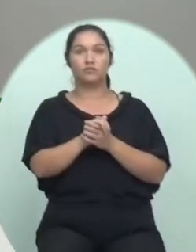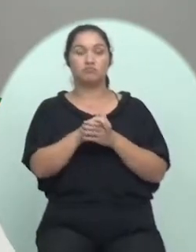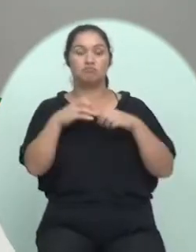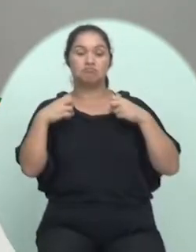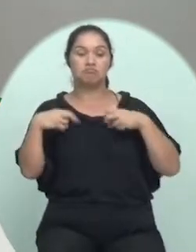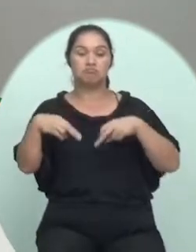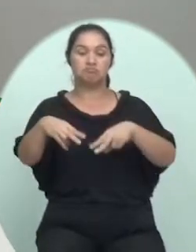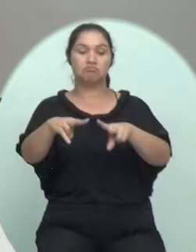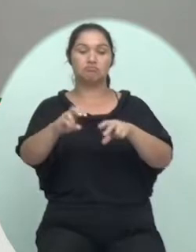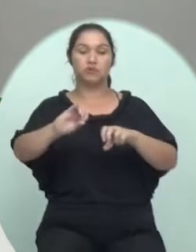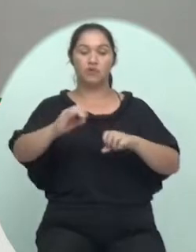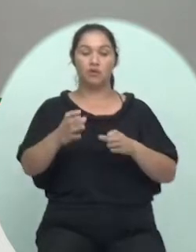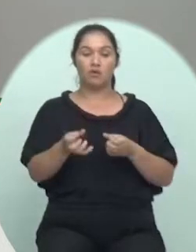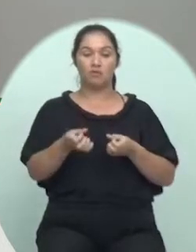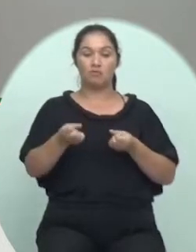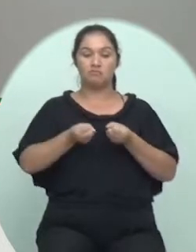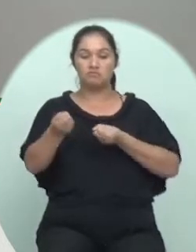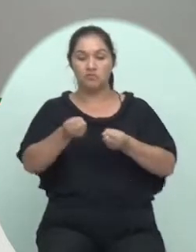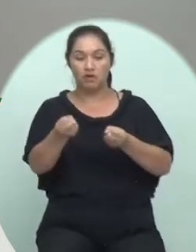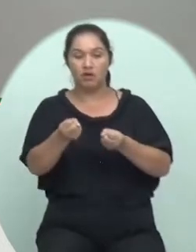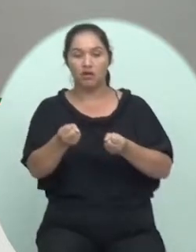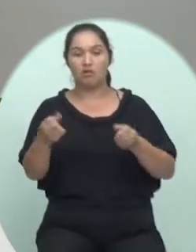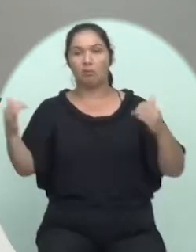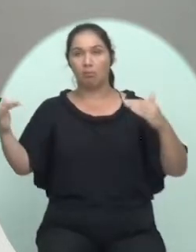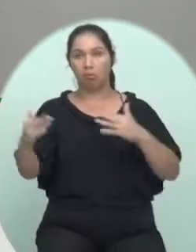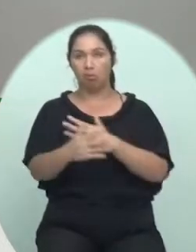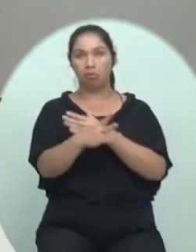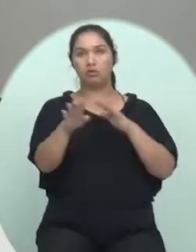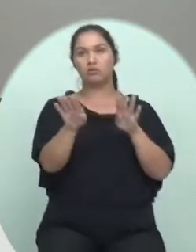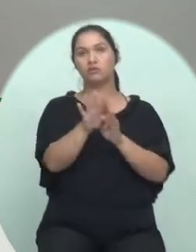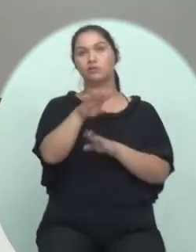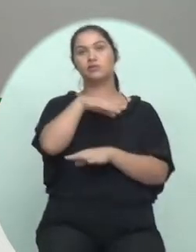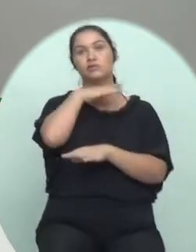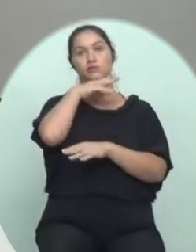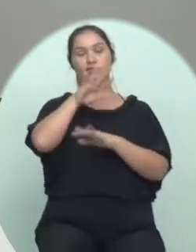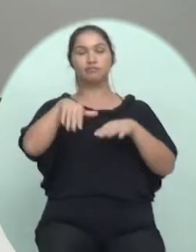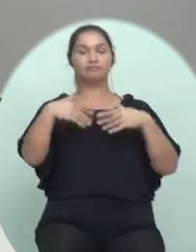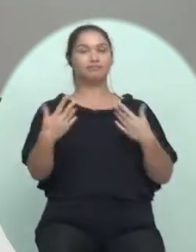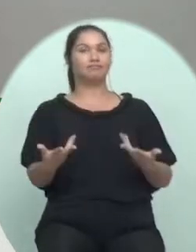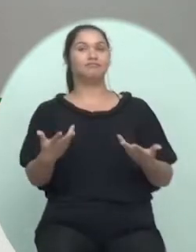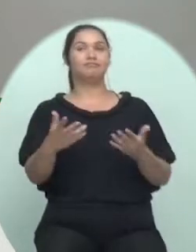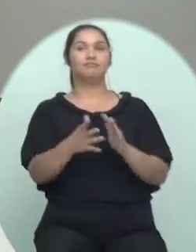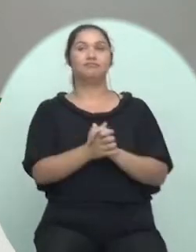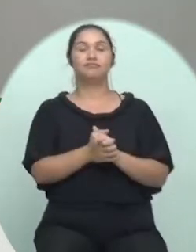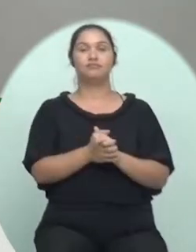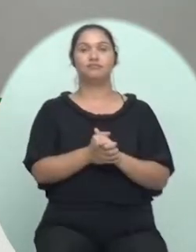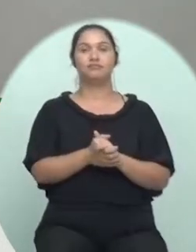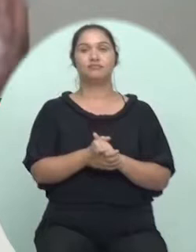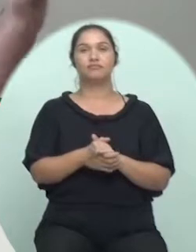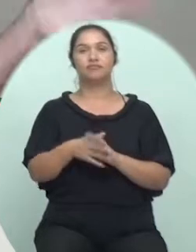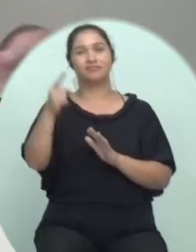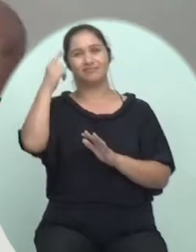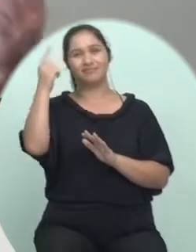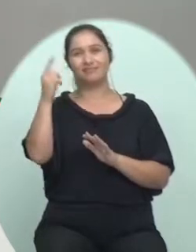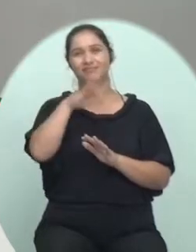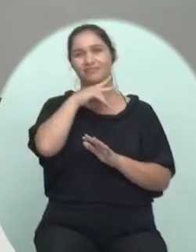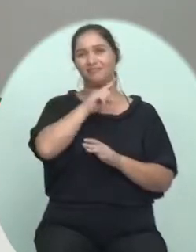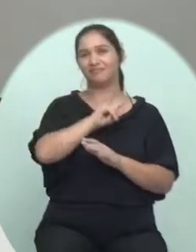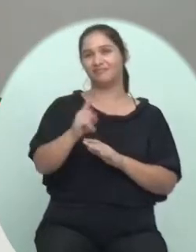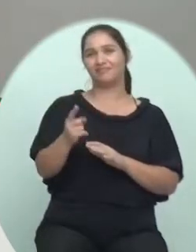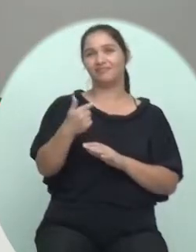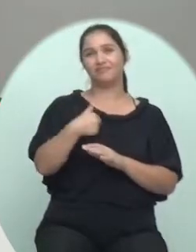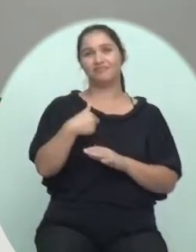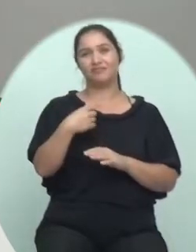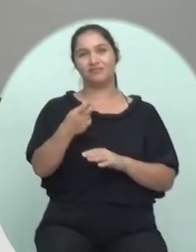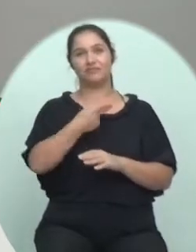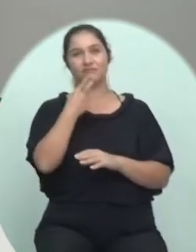mobilidade é fluxo de automóveis, é uma ideia péssima. Então, gastar muito dinheiro com ideias ruins, eu vou debater as outras ideias